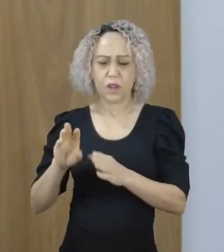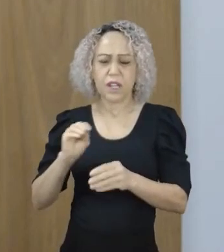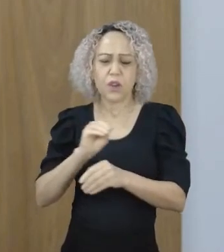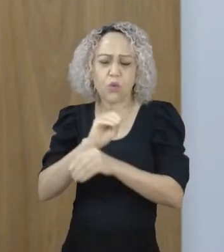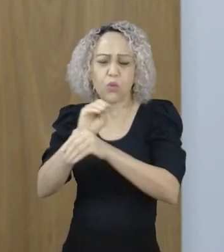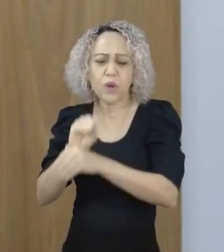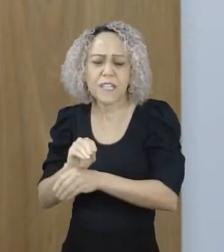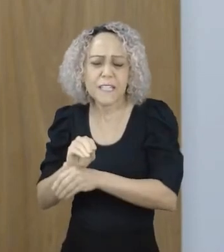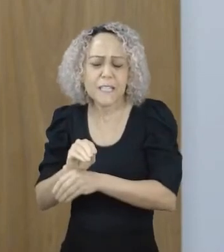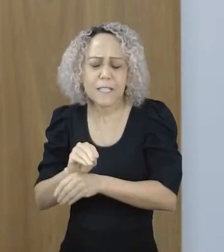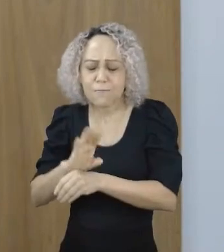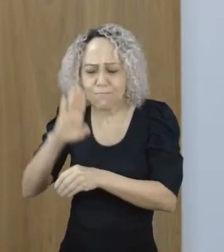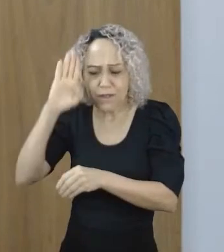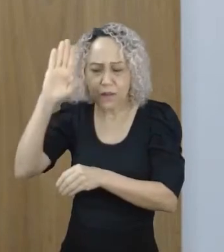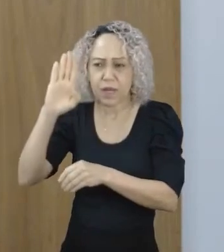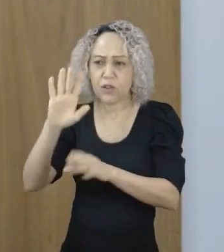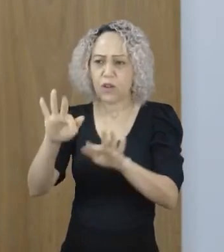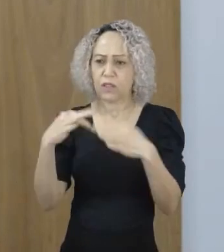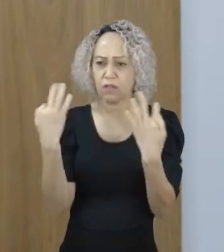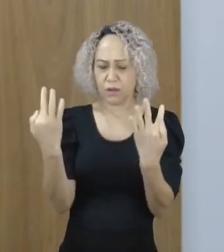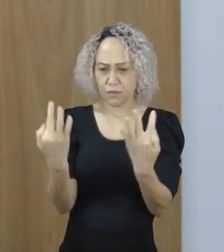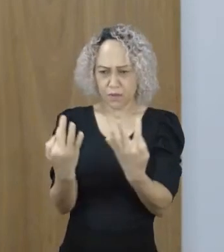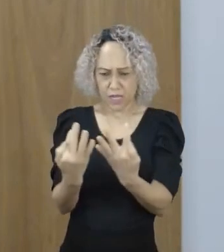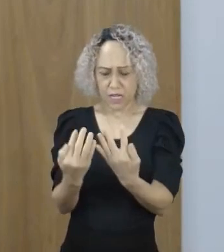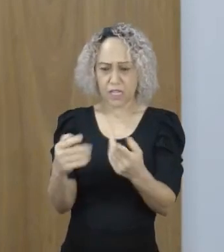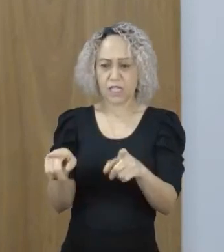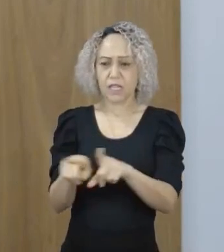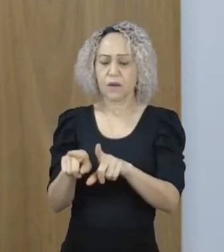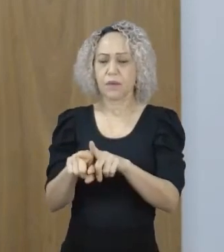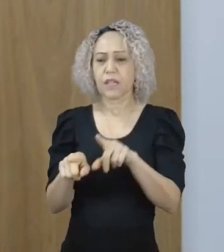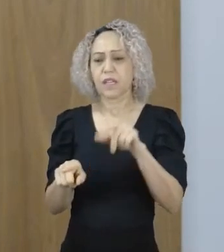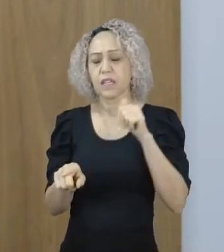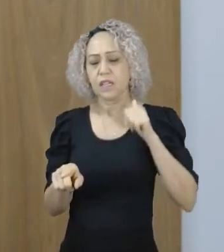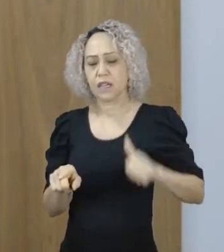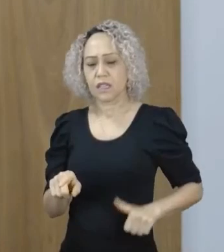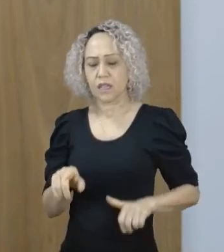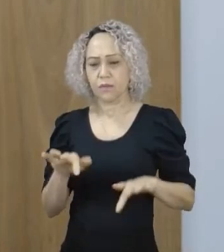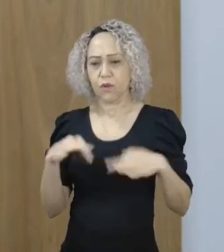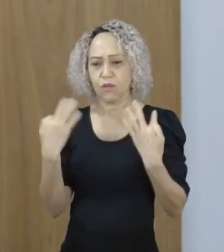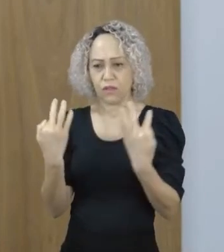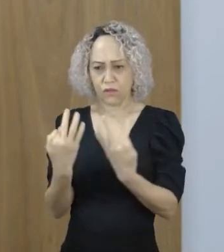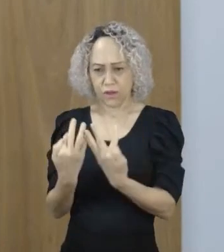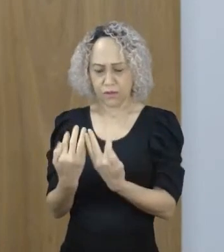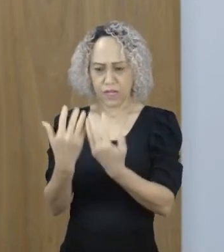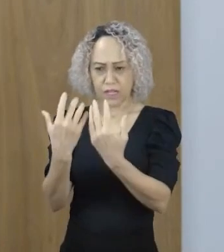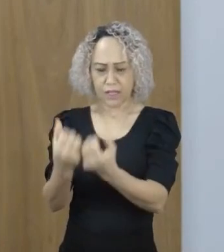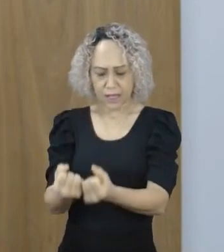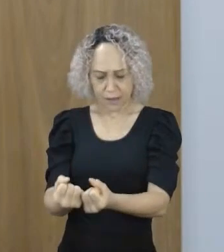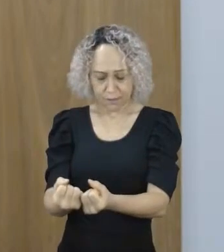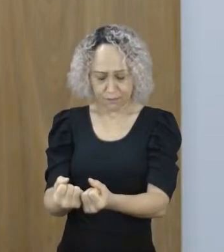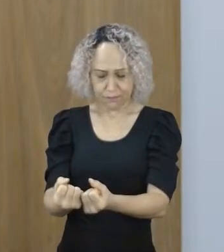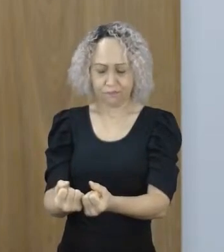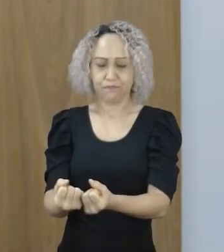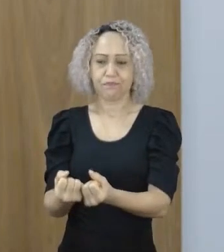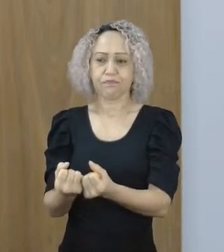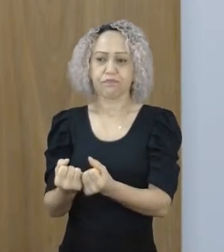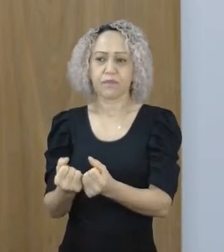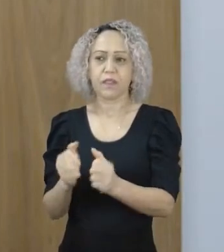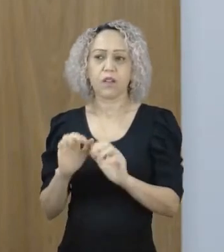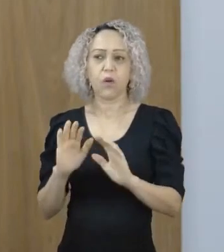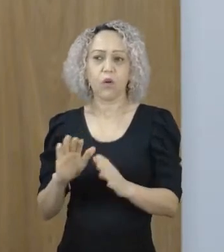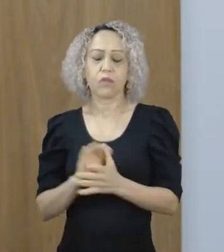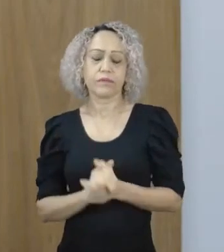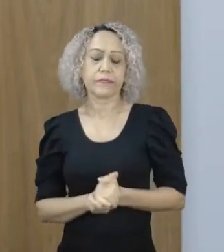Família, Mas esse é um carro-chefe fundamental do acesso a medicamentos. Agora, para você ter uma ideia